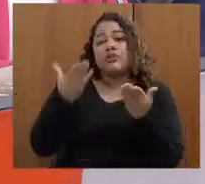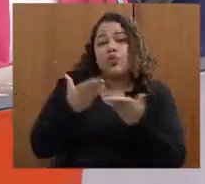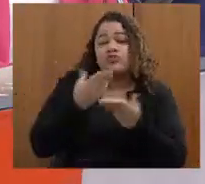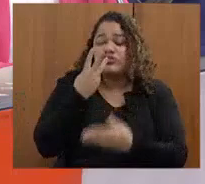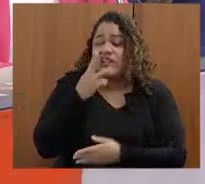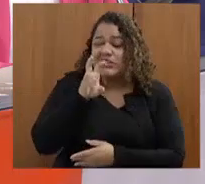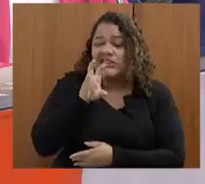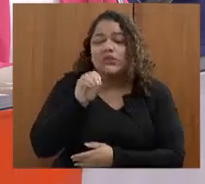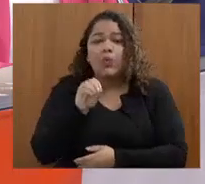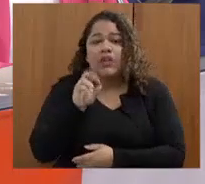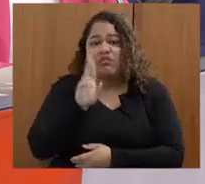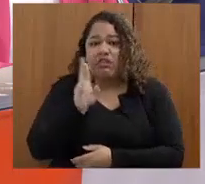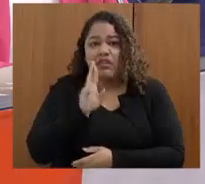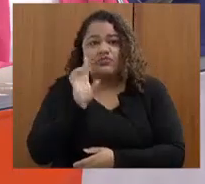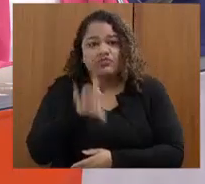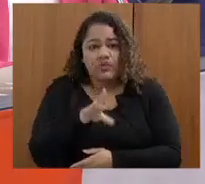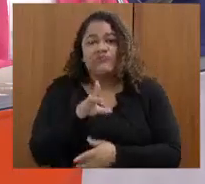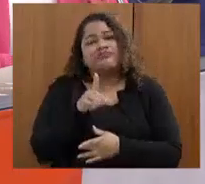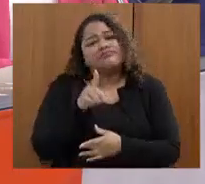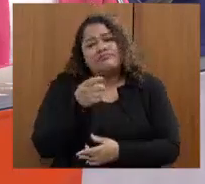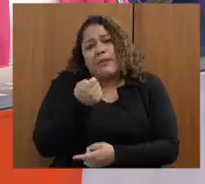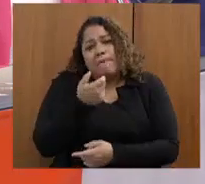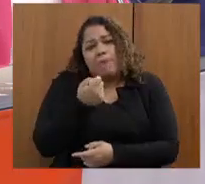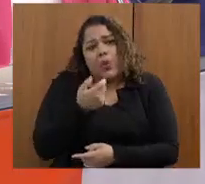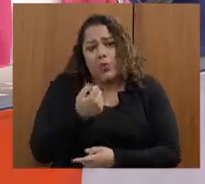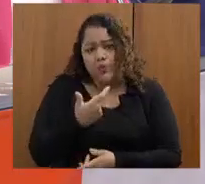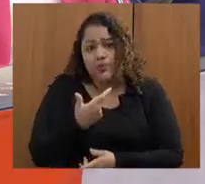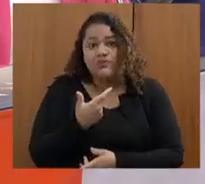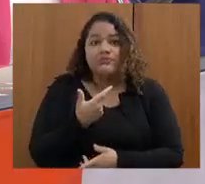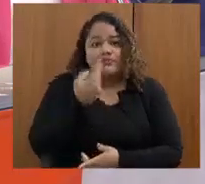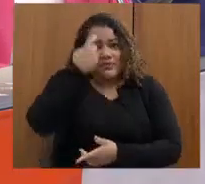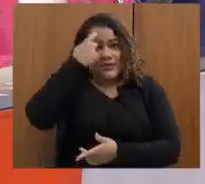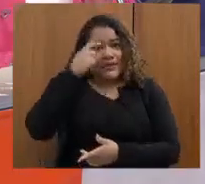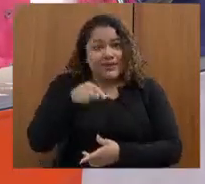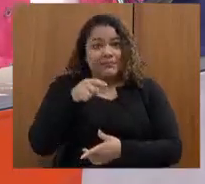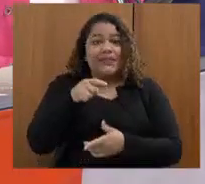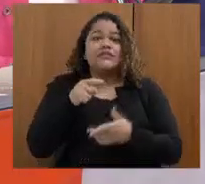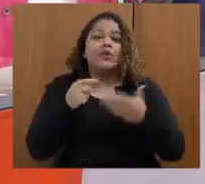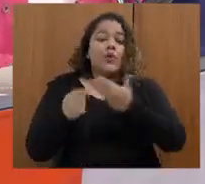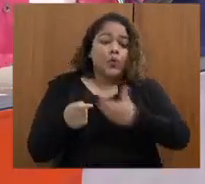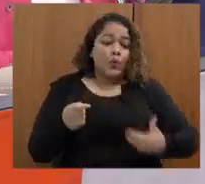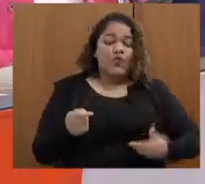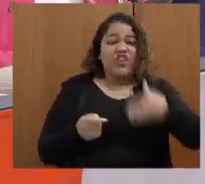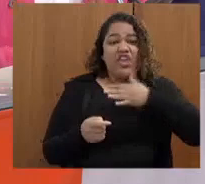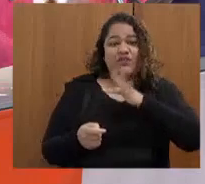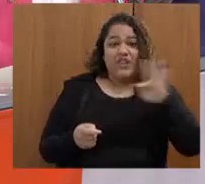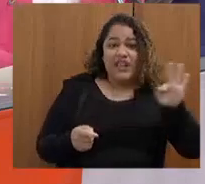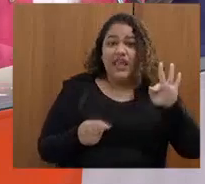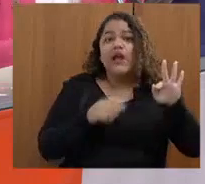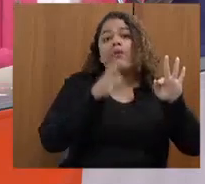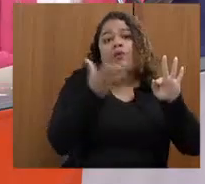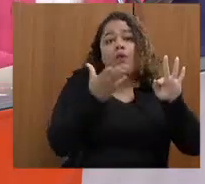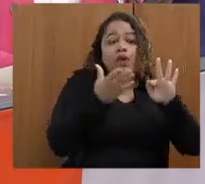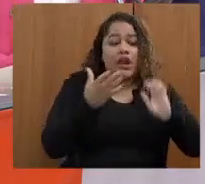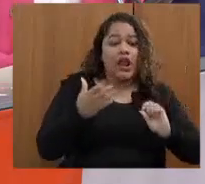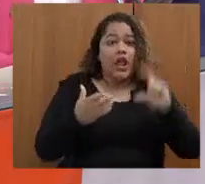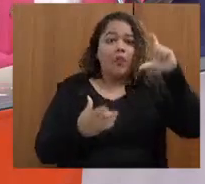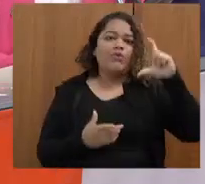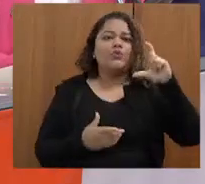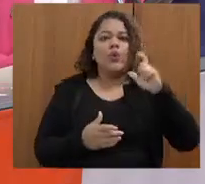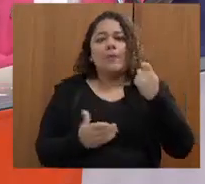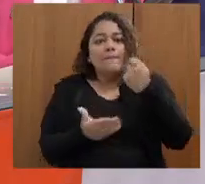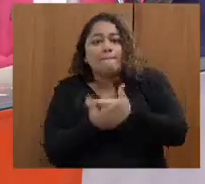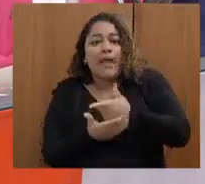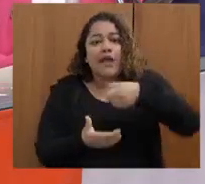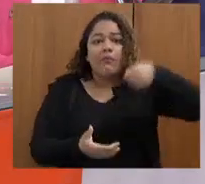considerando especialmente que o governo federal acabou de aumentar as bolsas das universidades federais a gente tá r$ 700 para